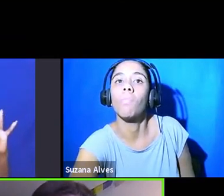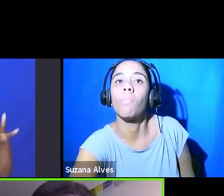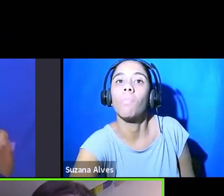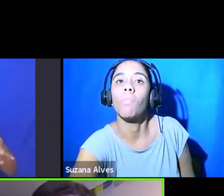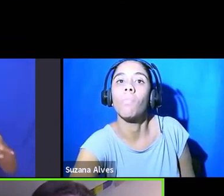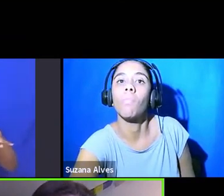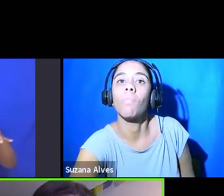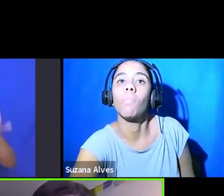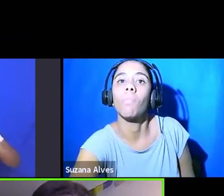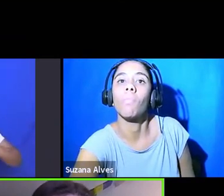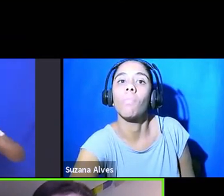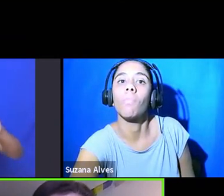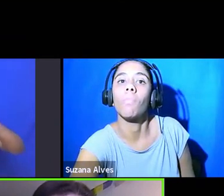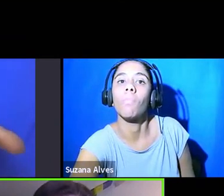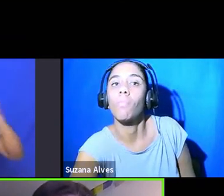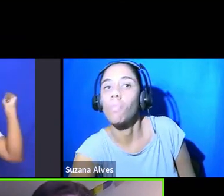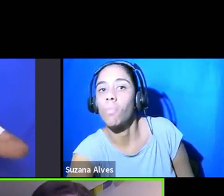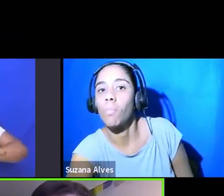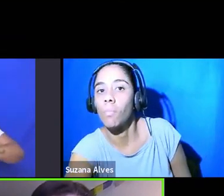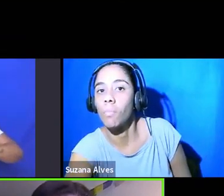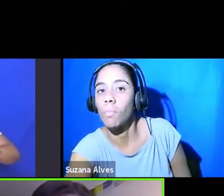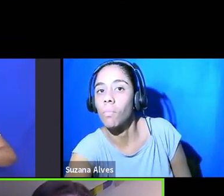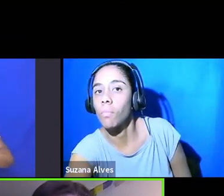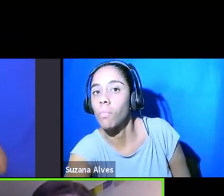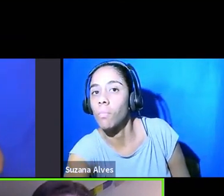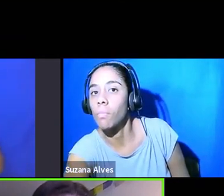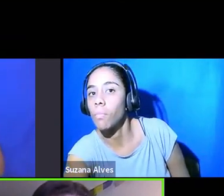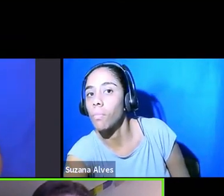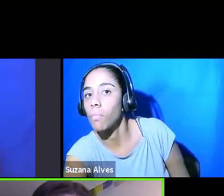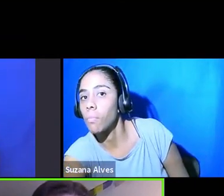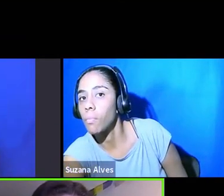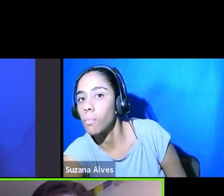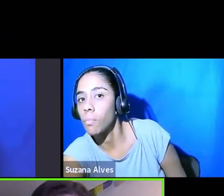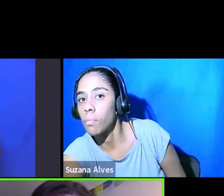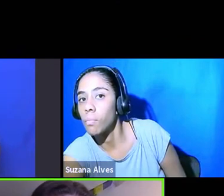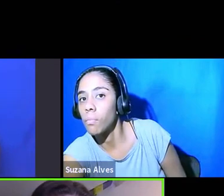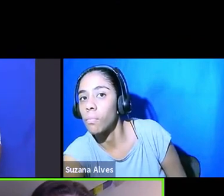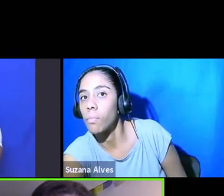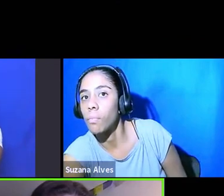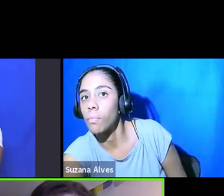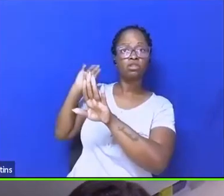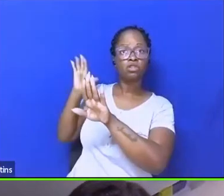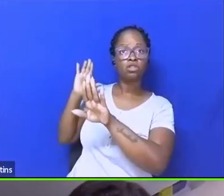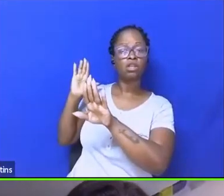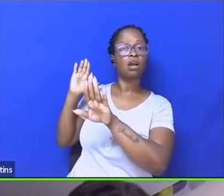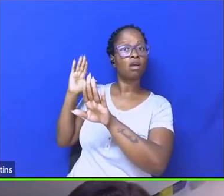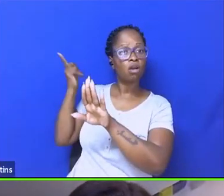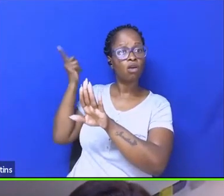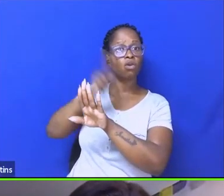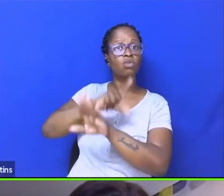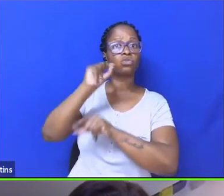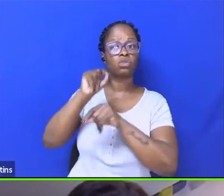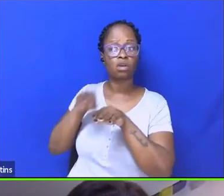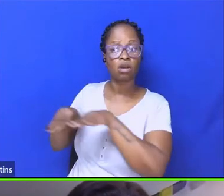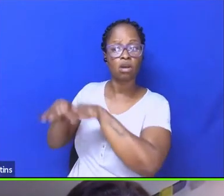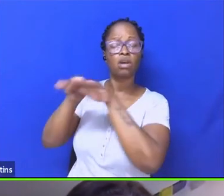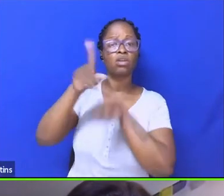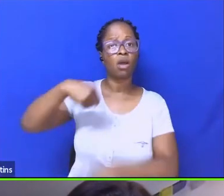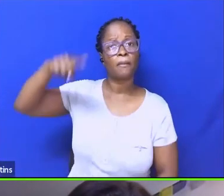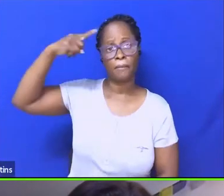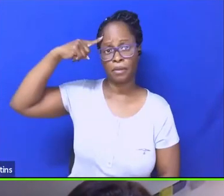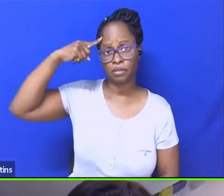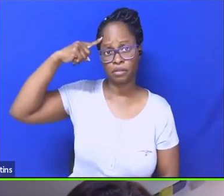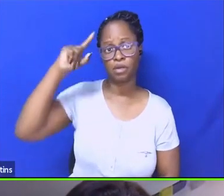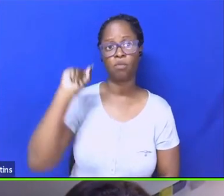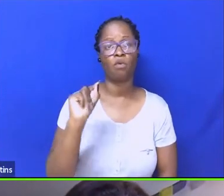comum como um sistema nacional de cuidado o que pensemos que as labores de cuidado de verdade son labores que